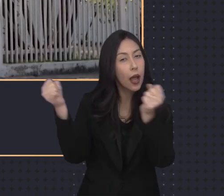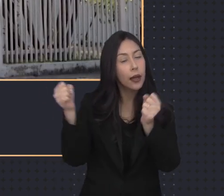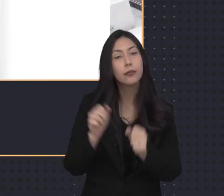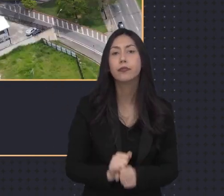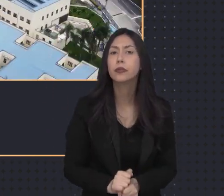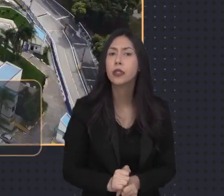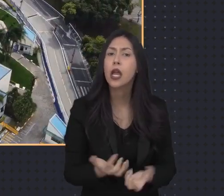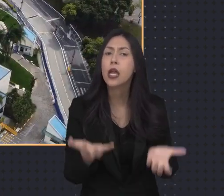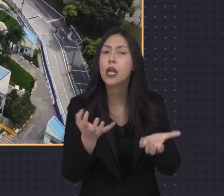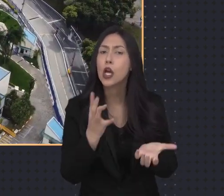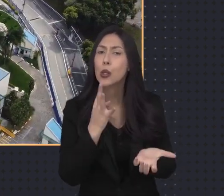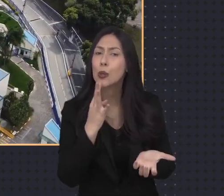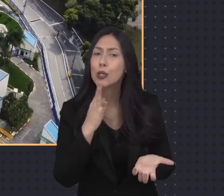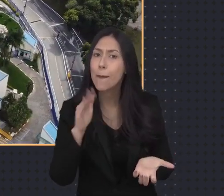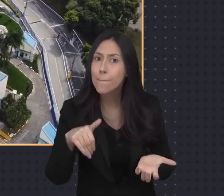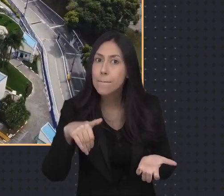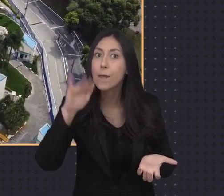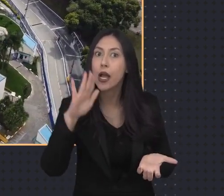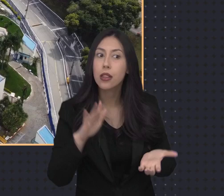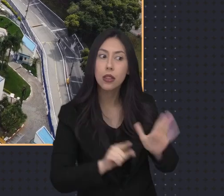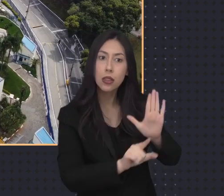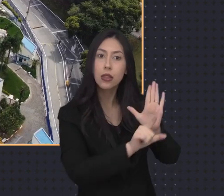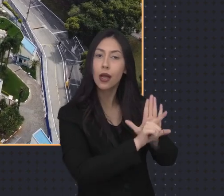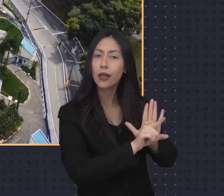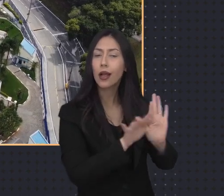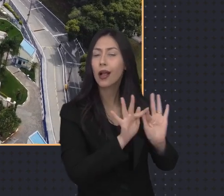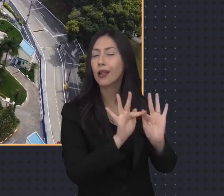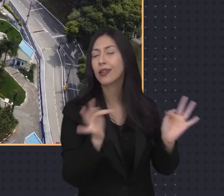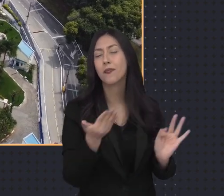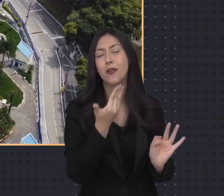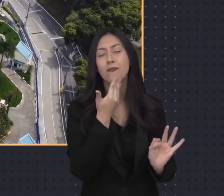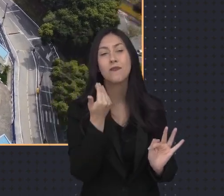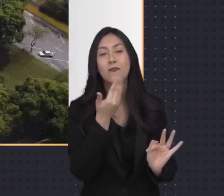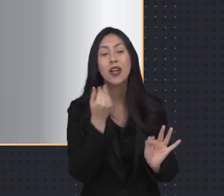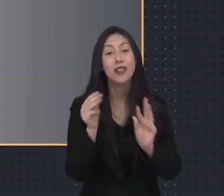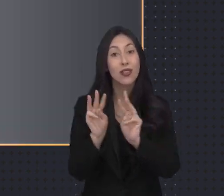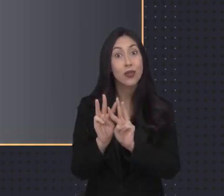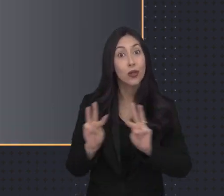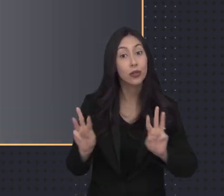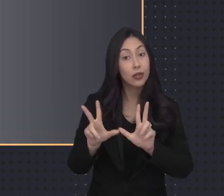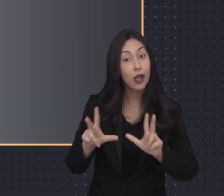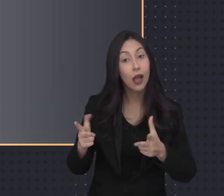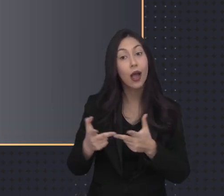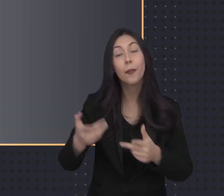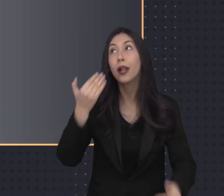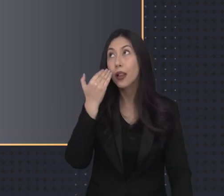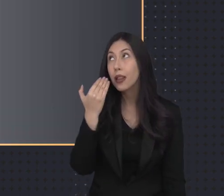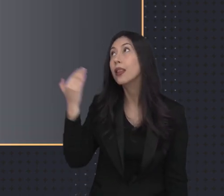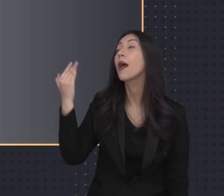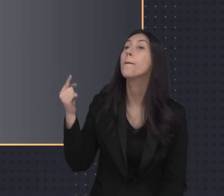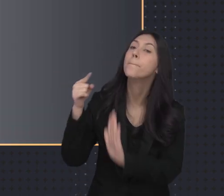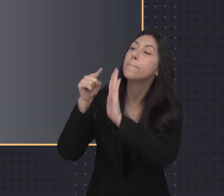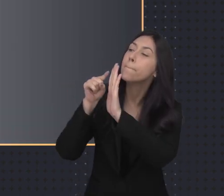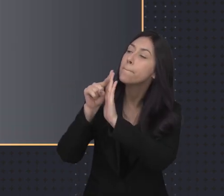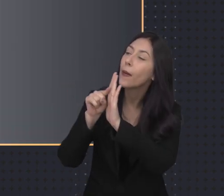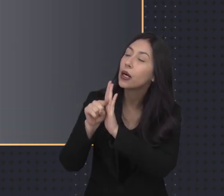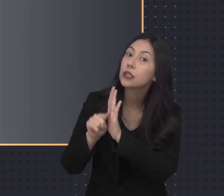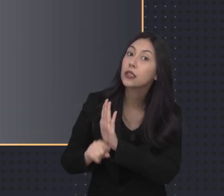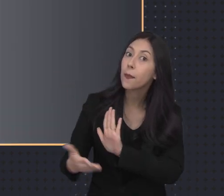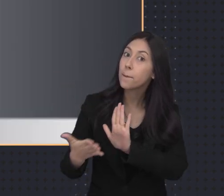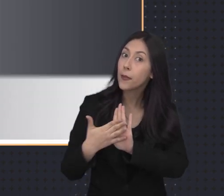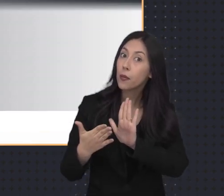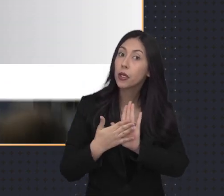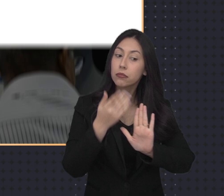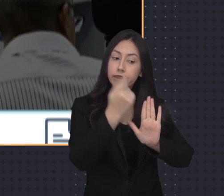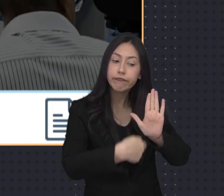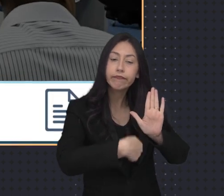vandalismo. Quer saber mais sobre as leis da nossa cidade? É simples. No site da Câmara você pode pesquisar todas as